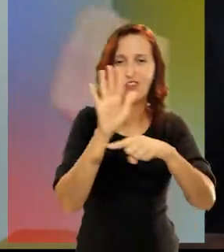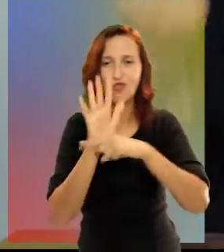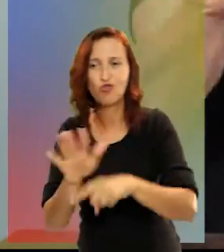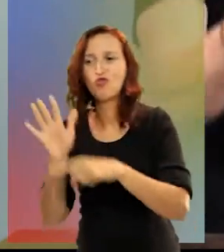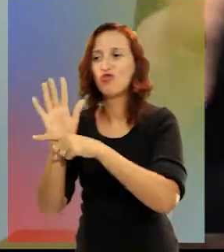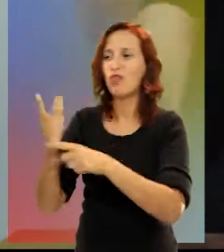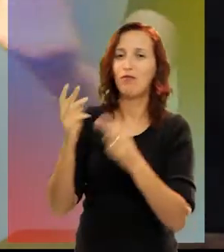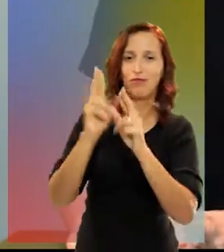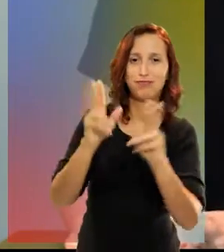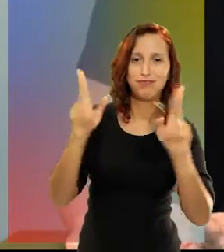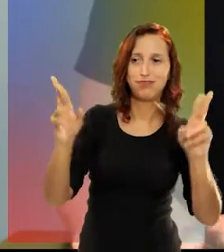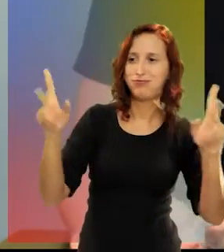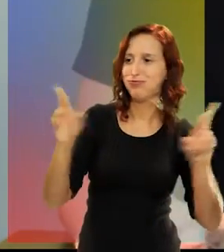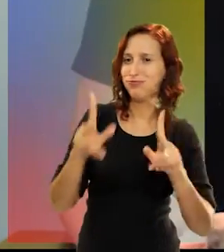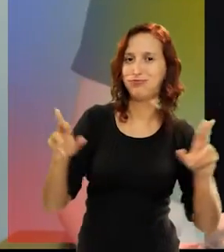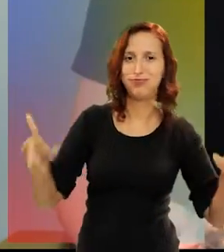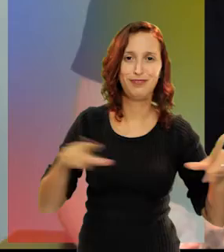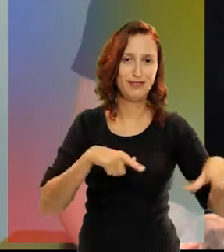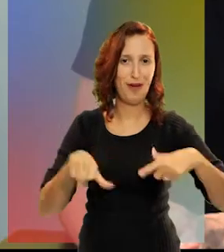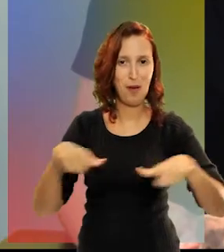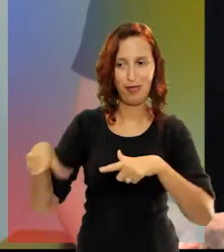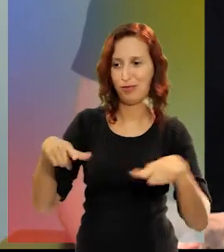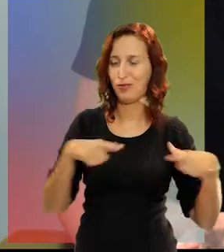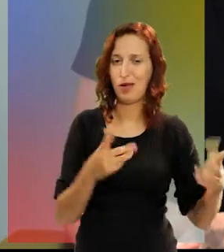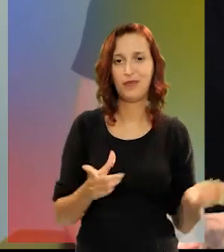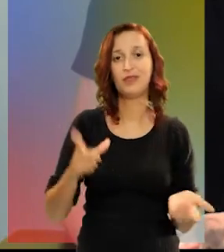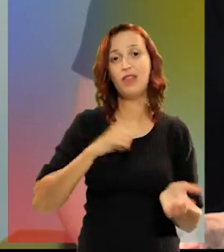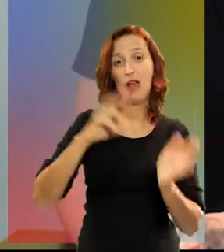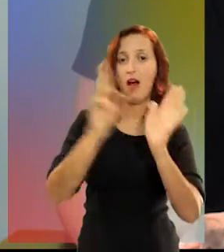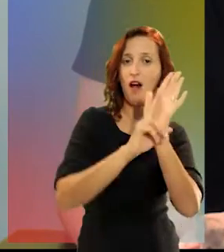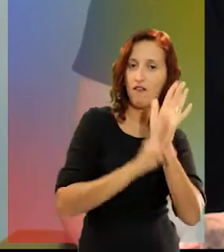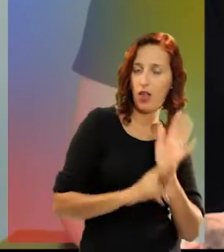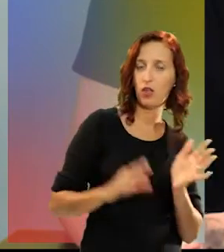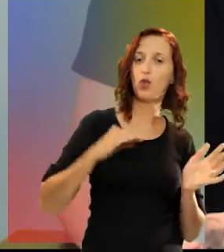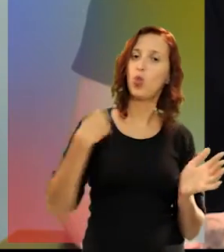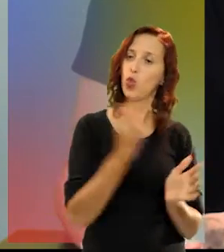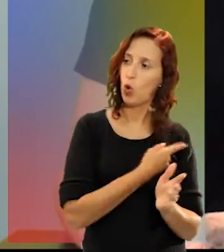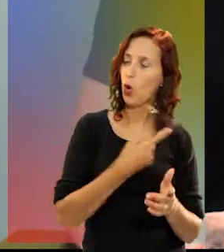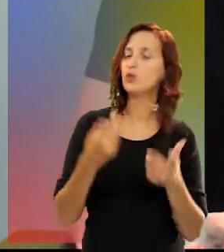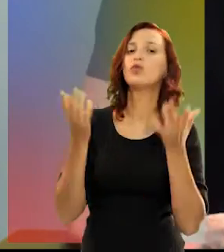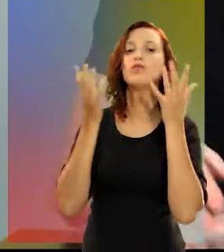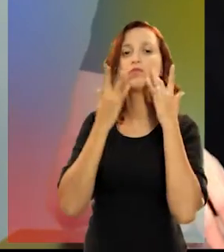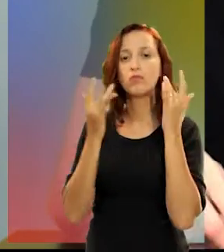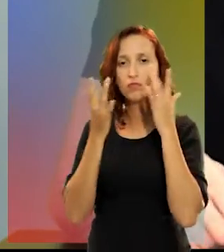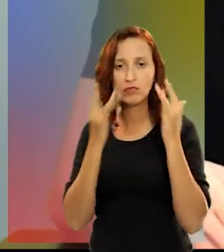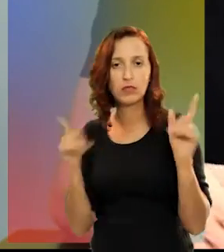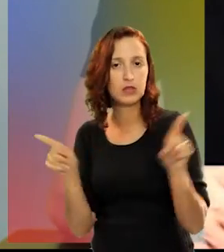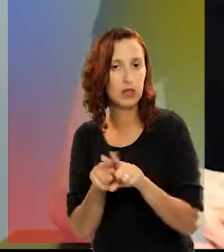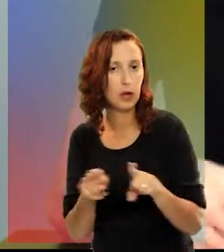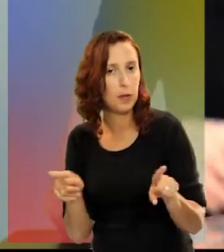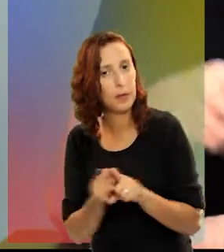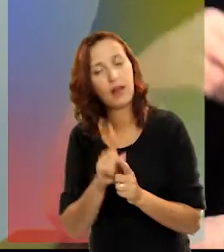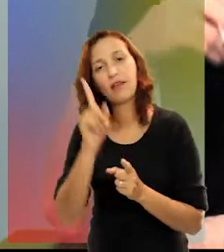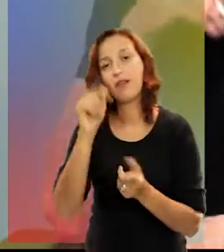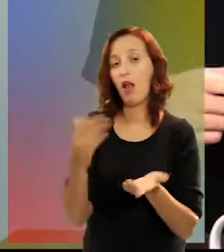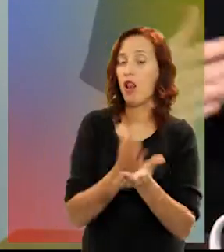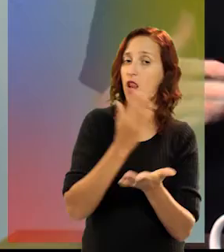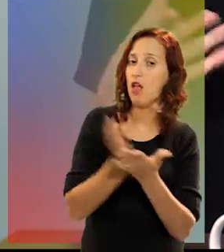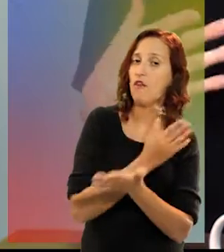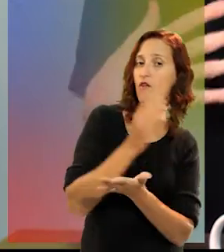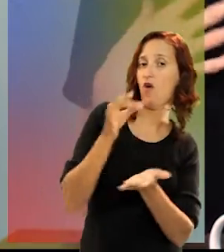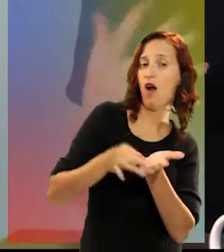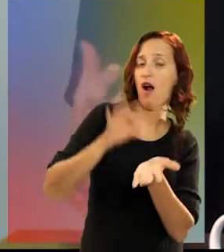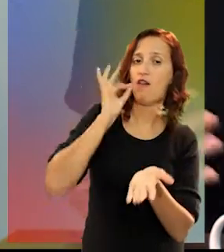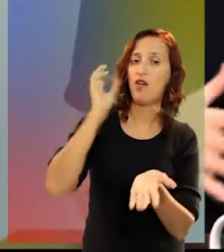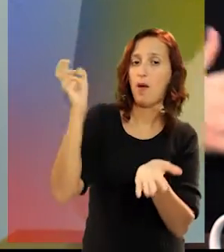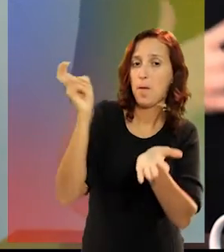pra aquilo, o robô que serve pra aquilo. E tem também essa referência no texto que a gente tá usando pro espetáculo. Sim, no Kurt Vonnegut, no Café da Manhã dos Café da Campeões. Manhã. O